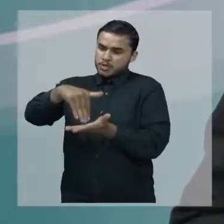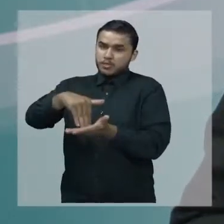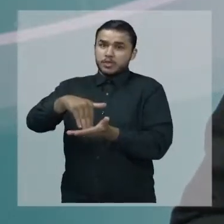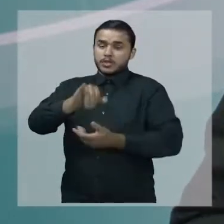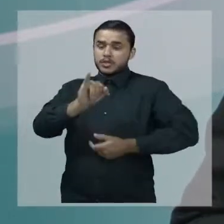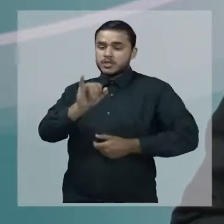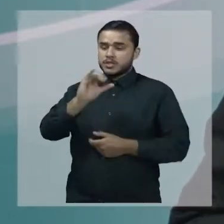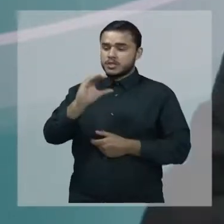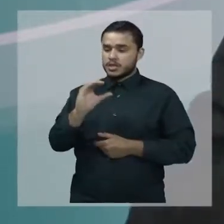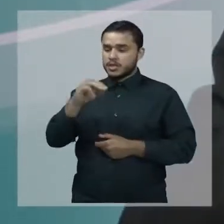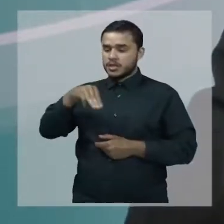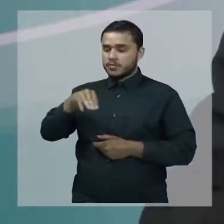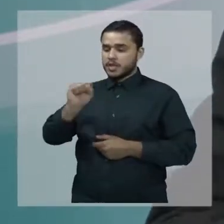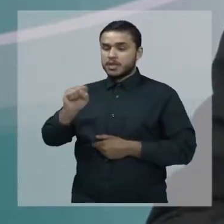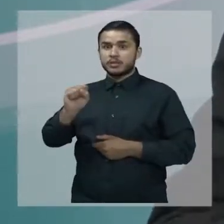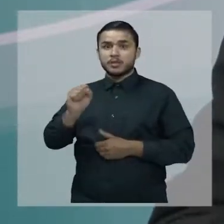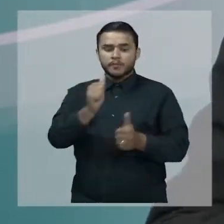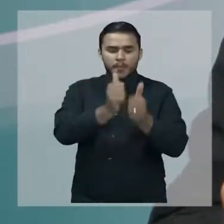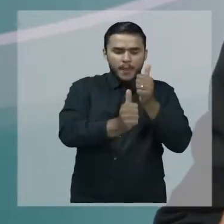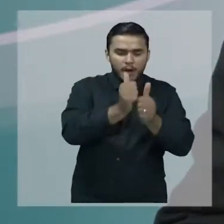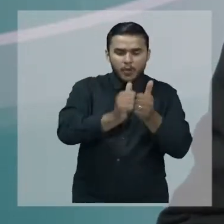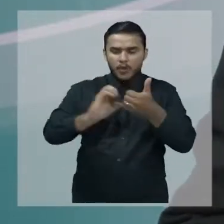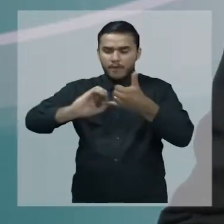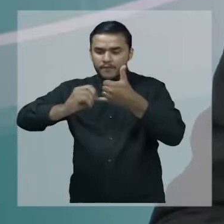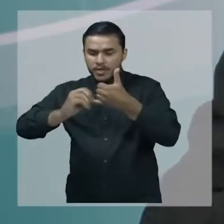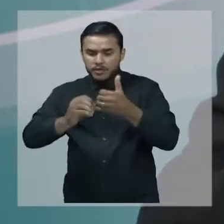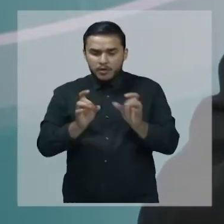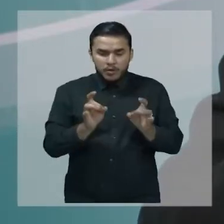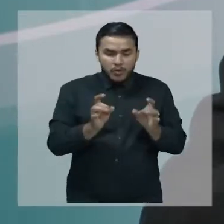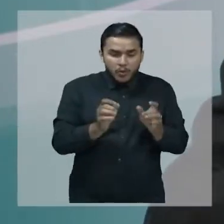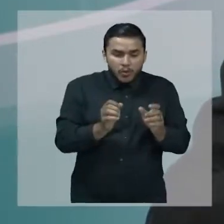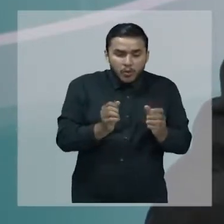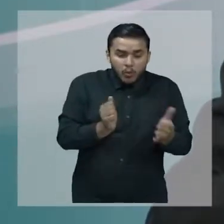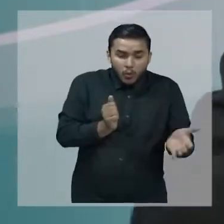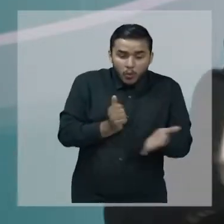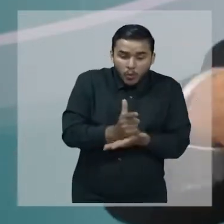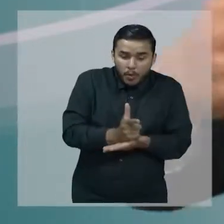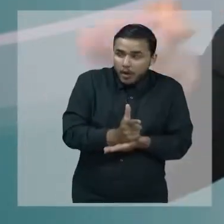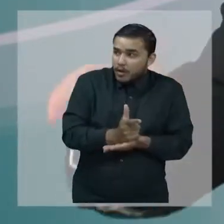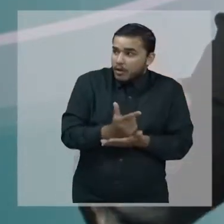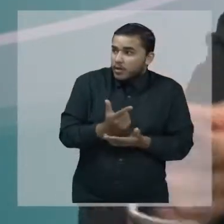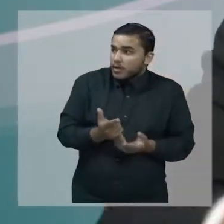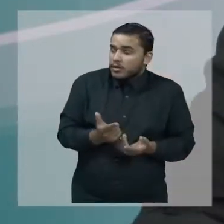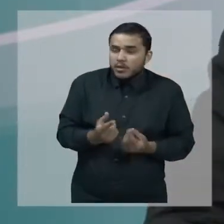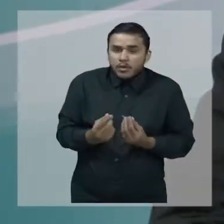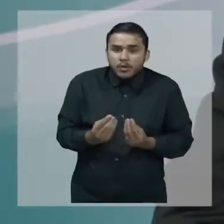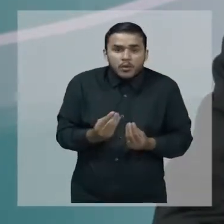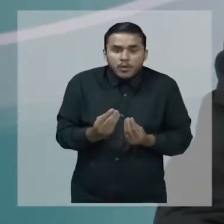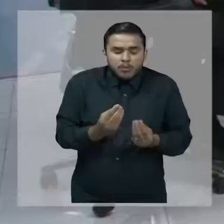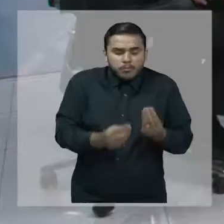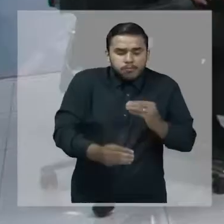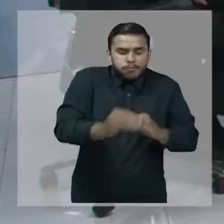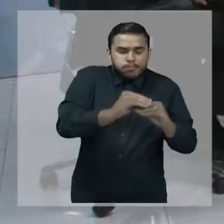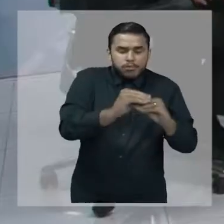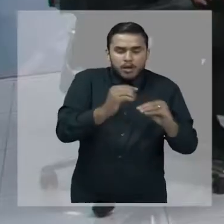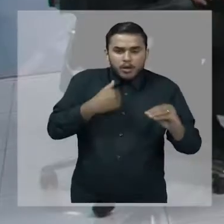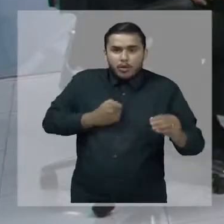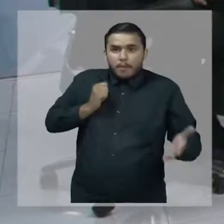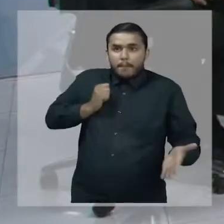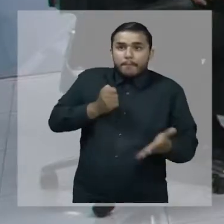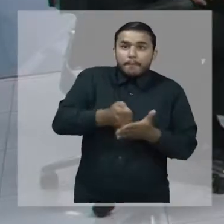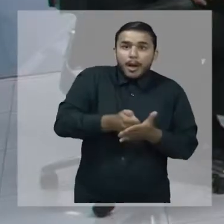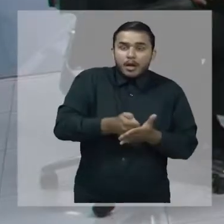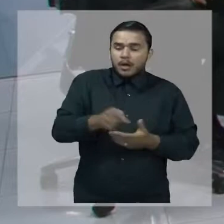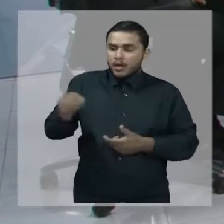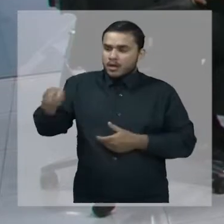que está no ICMS, pelo quilo de arroz ou quilo de feijão, eu pago a mesma coisa que alguém que ganha um salário mínimo paga. Ou seja, como